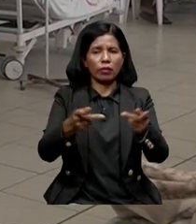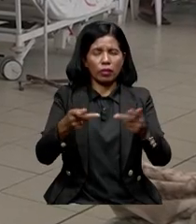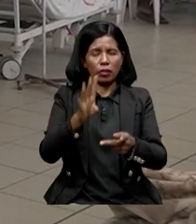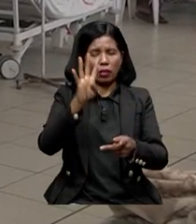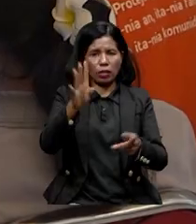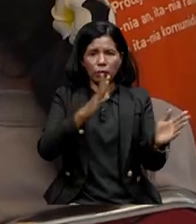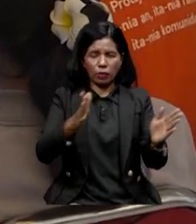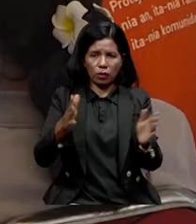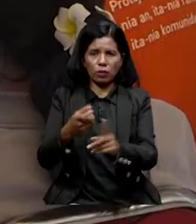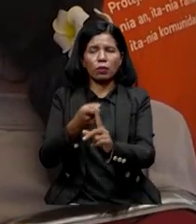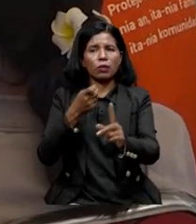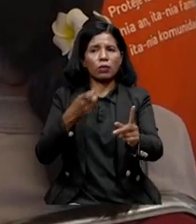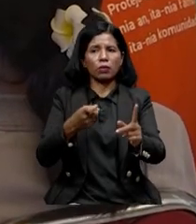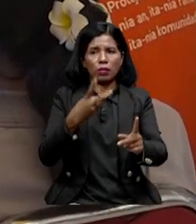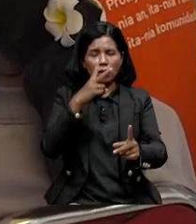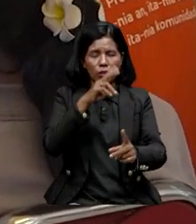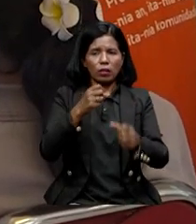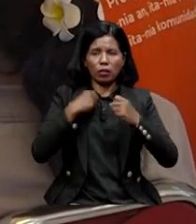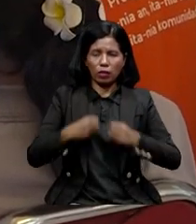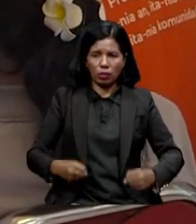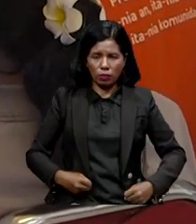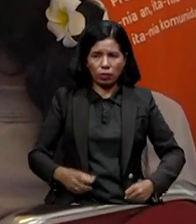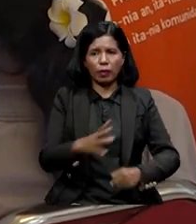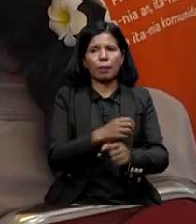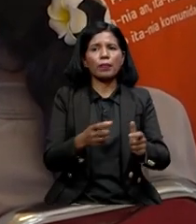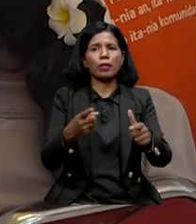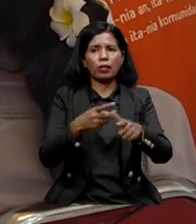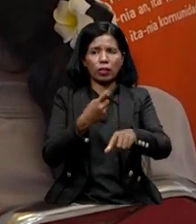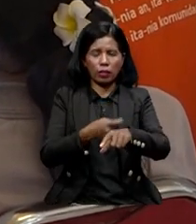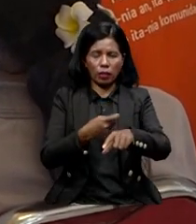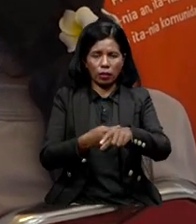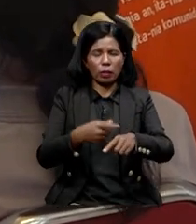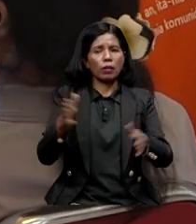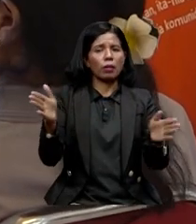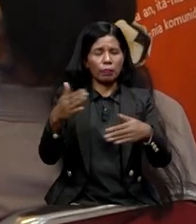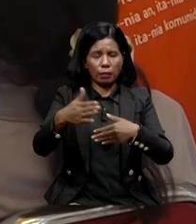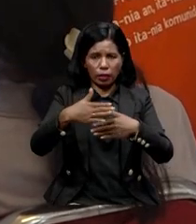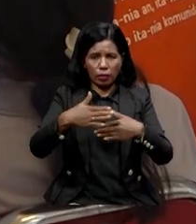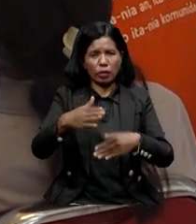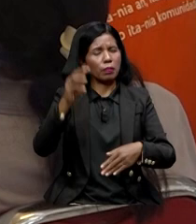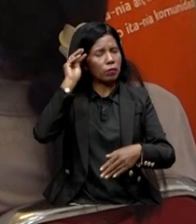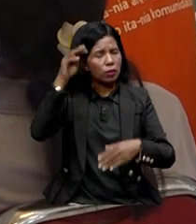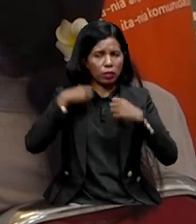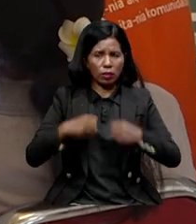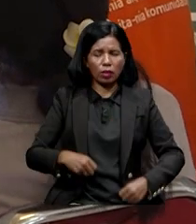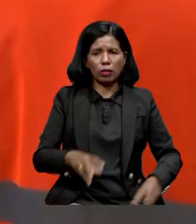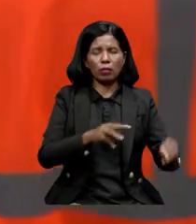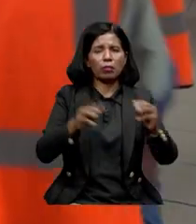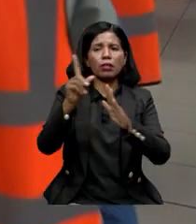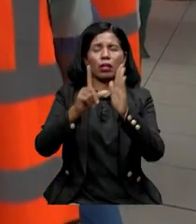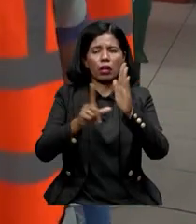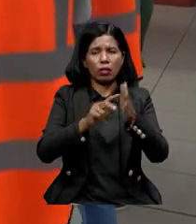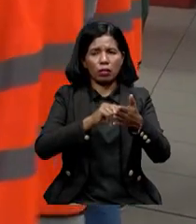nebese processa Lihusi aprovisionamento saúde central. Mas pela duração tempo nebe limitado, o Ministério da Saúde halou alteração da rua para decreto